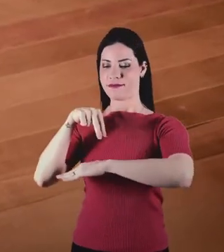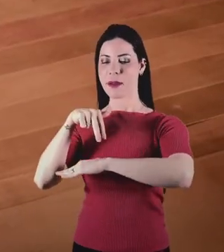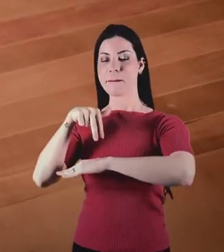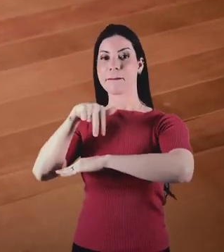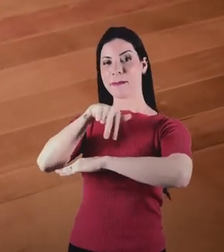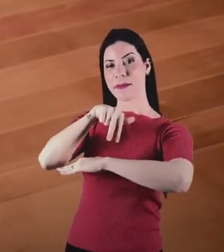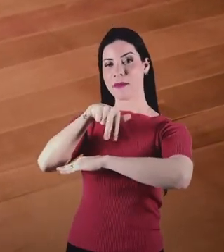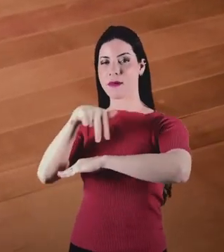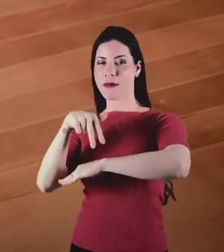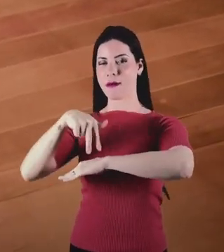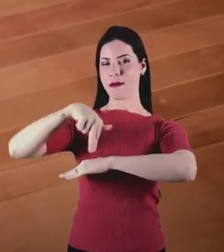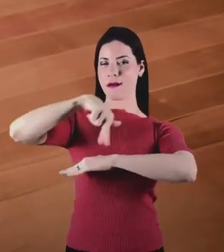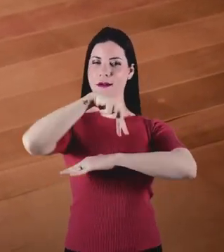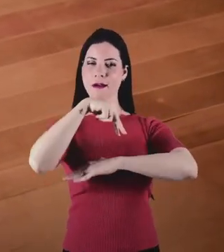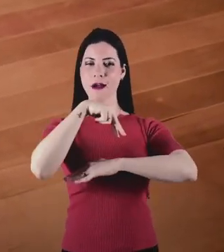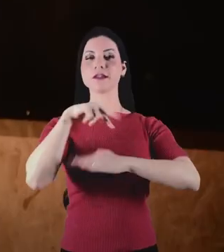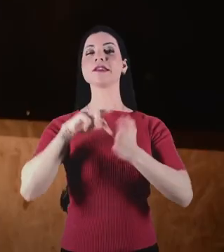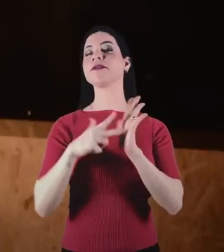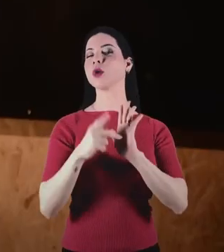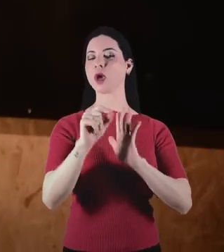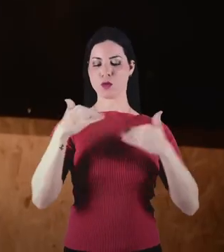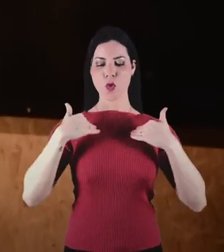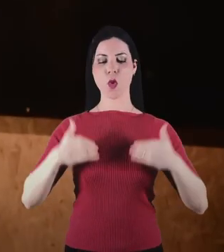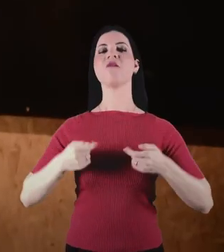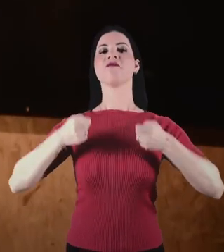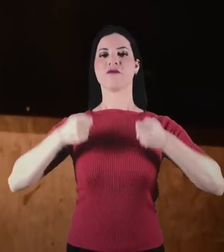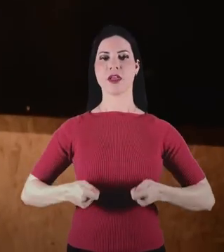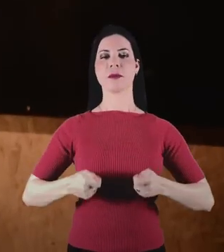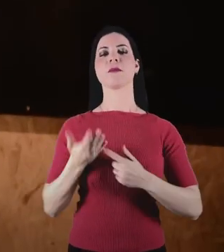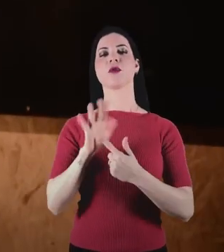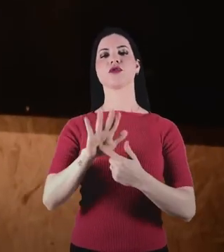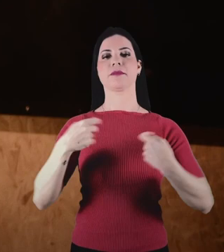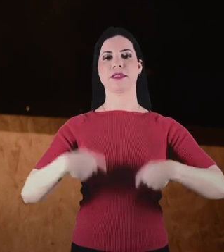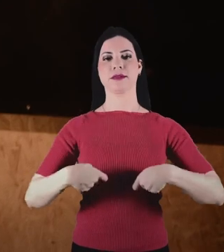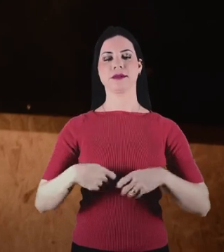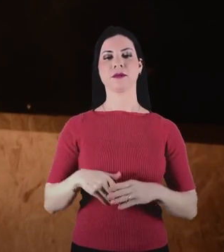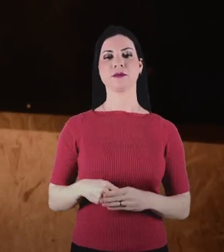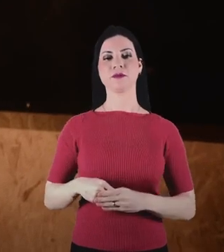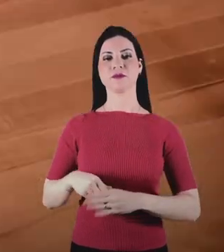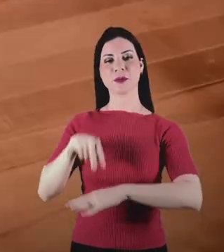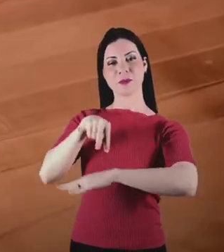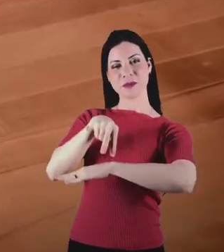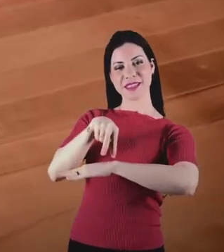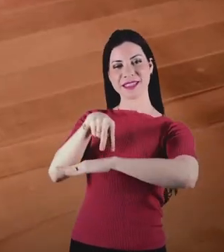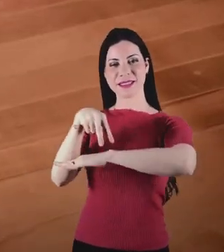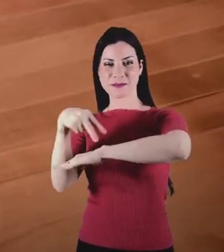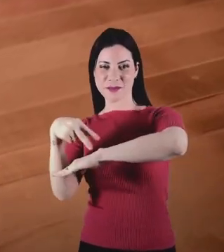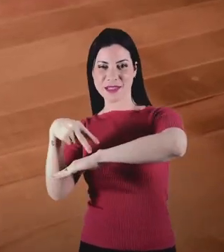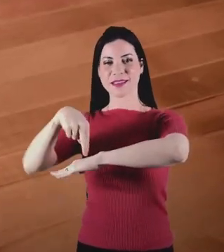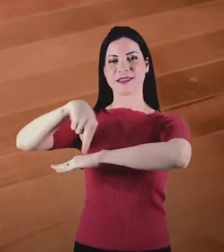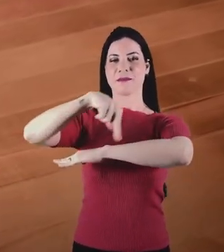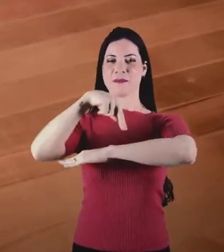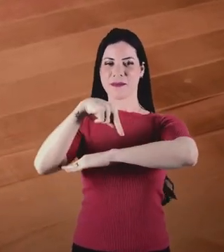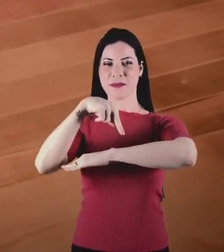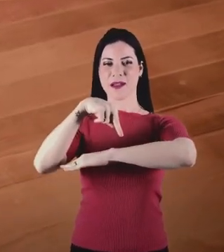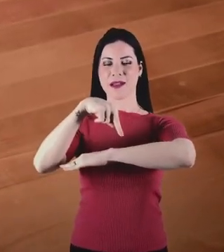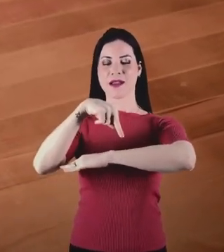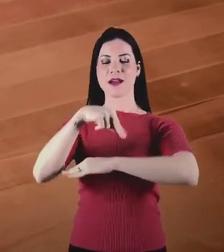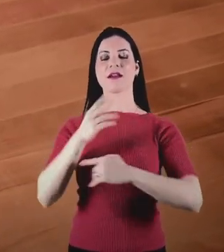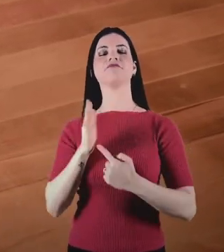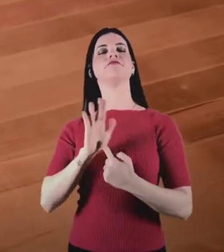você gira. Então você tem que manter, né, todo o corpo bem duro. Pisa,